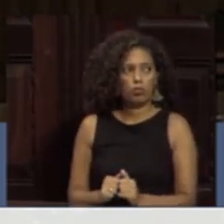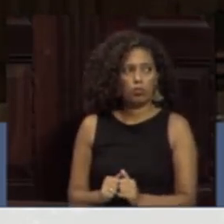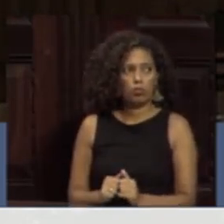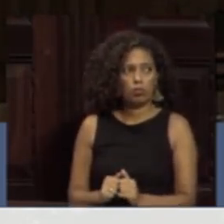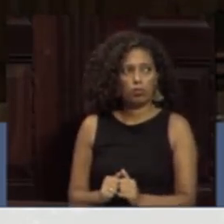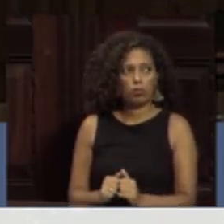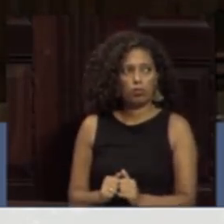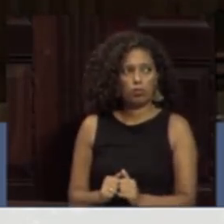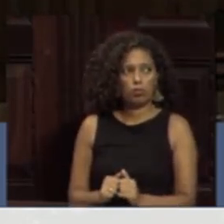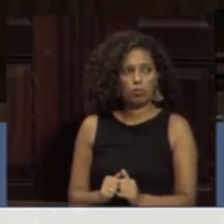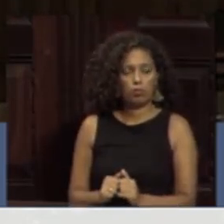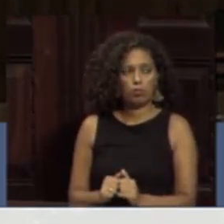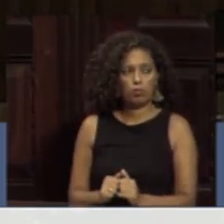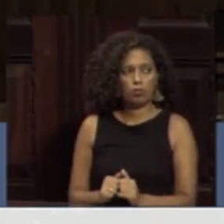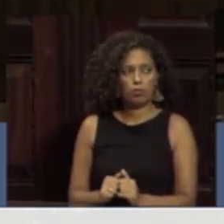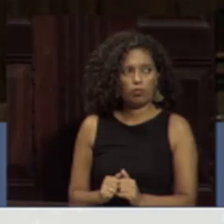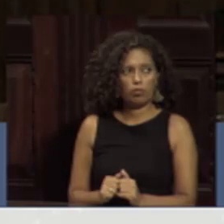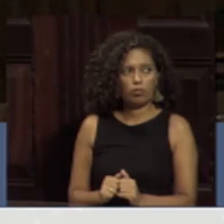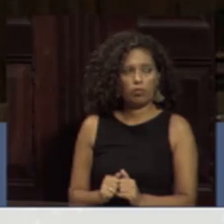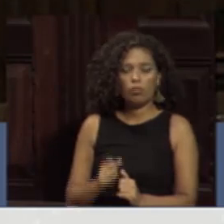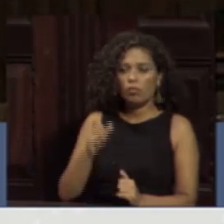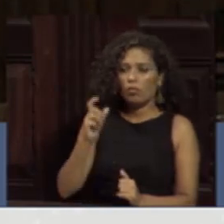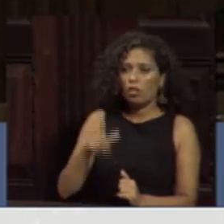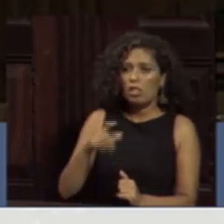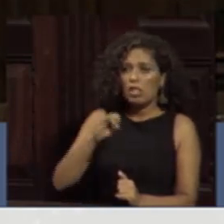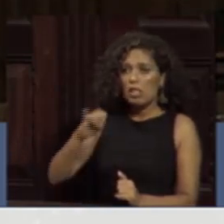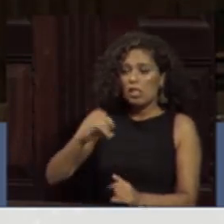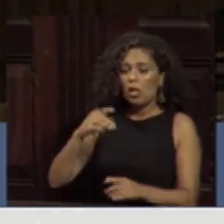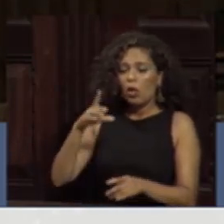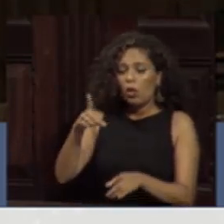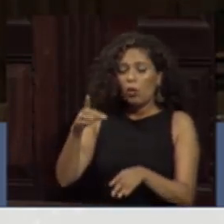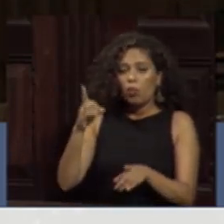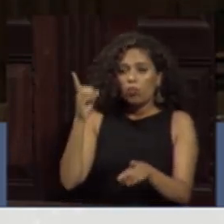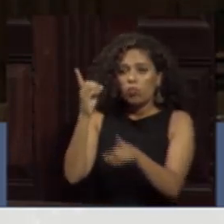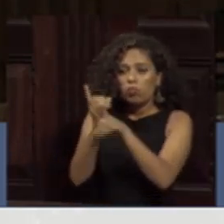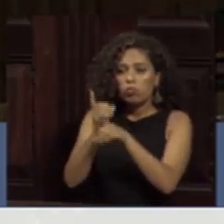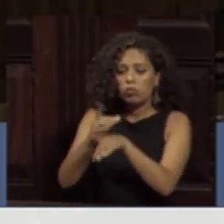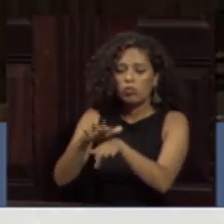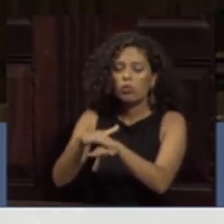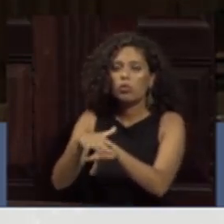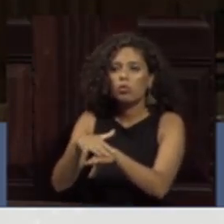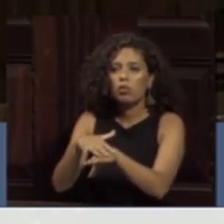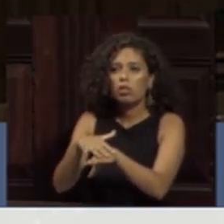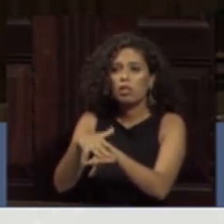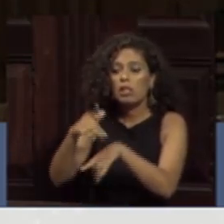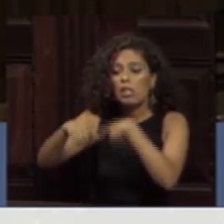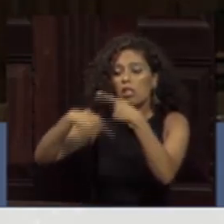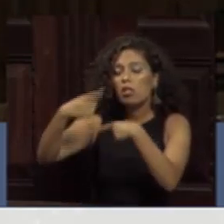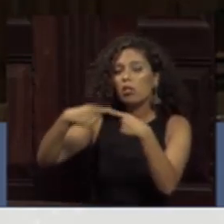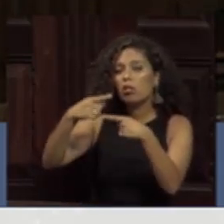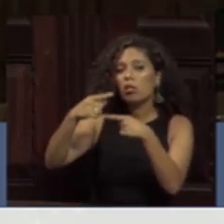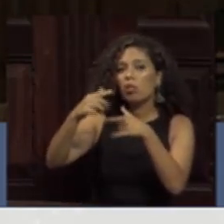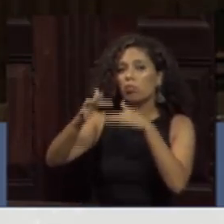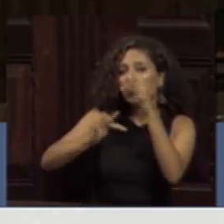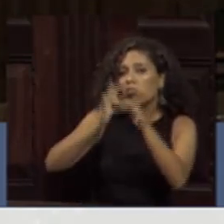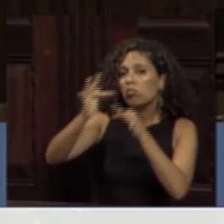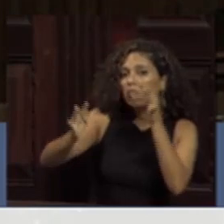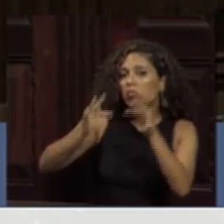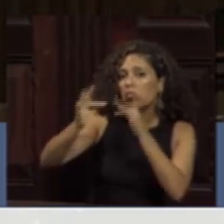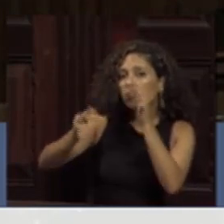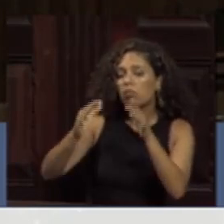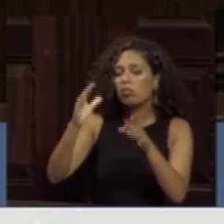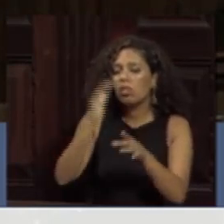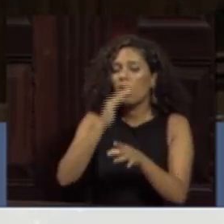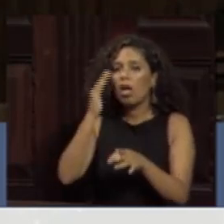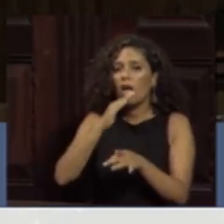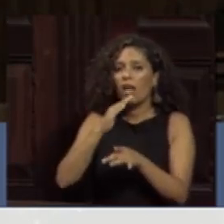fala, que permita que aquelas mulheres, mães de família, chefes de família,